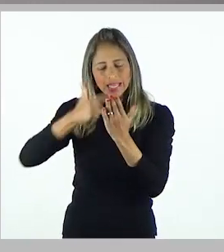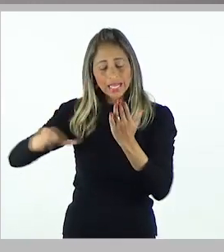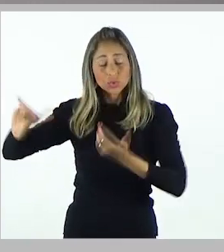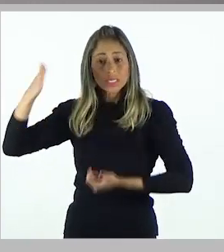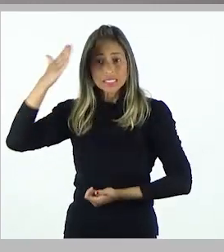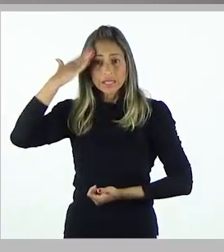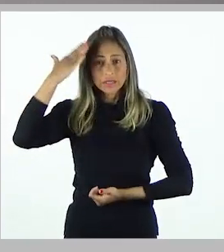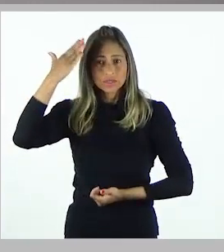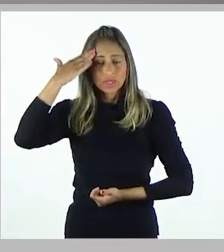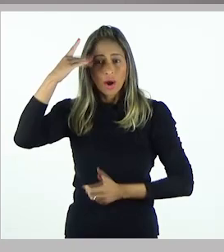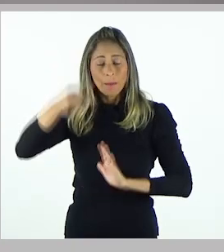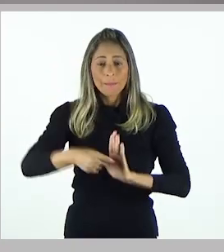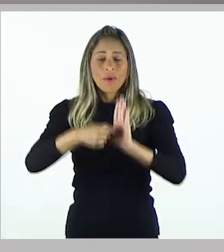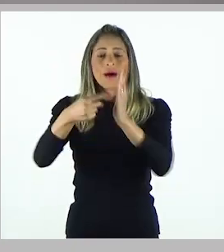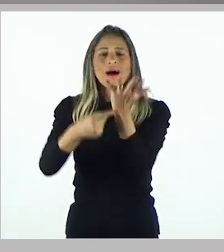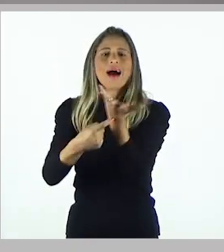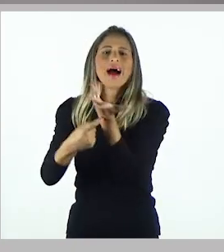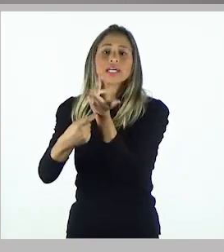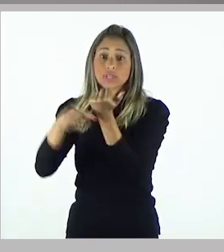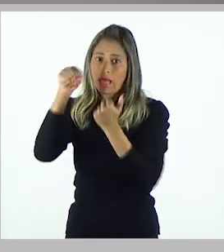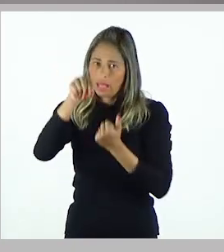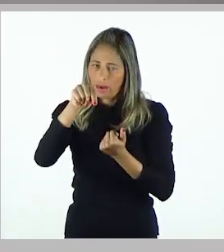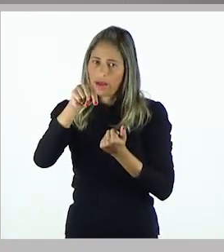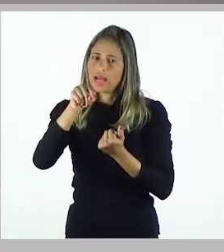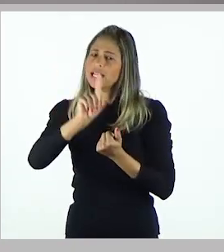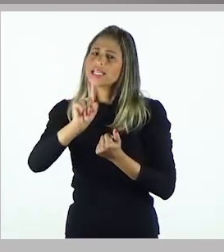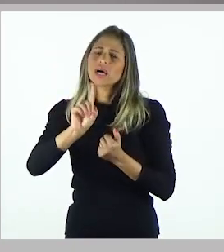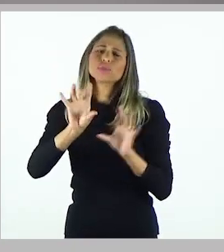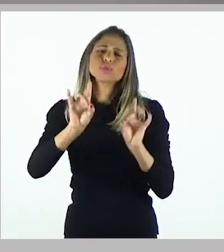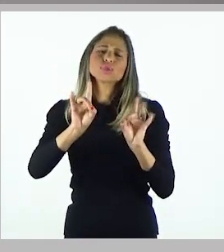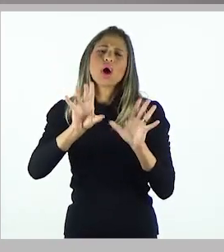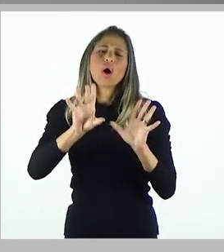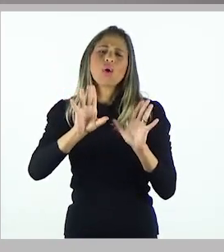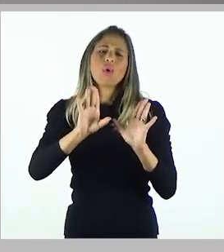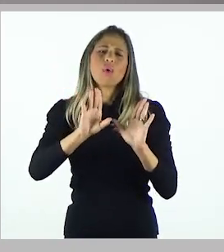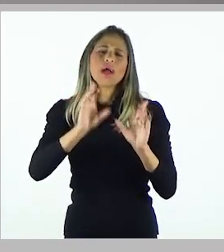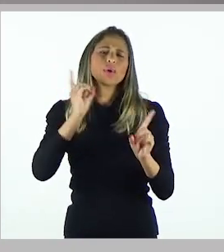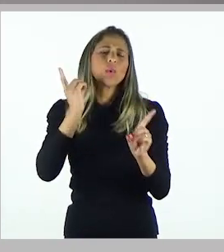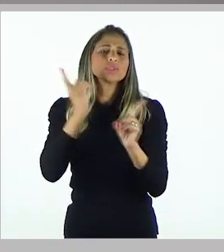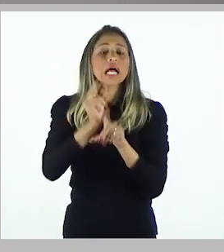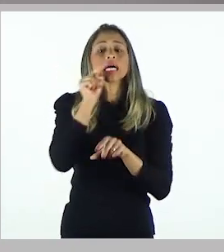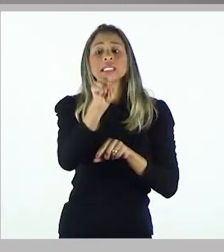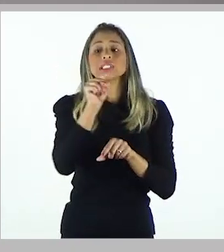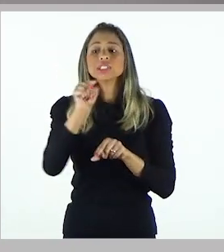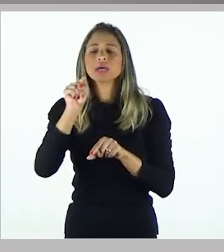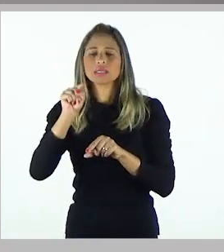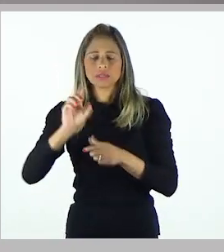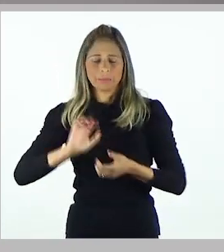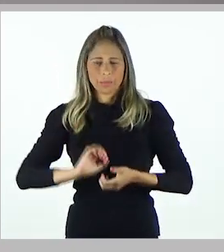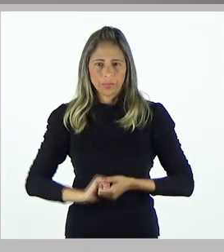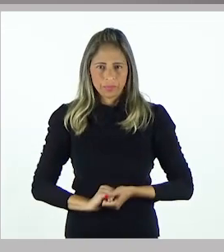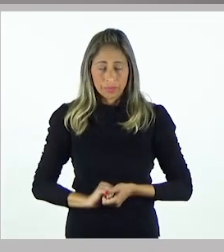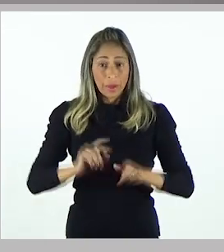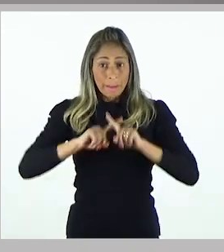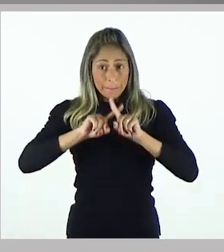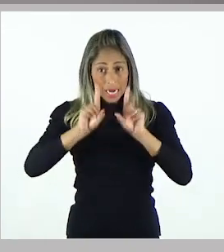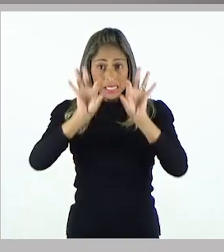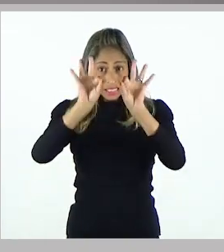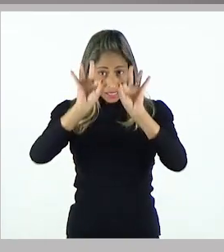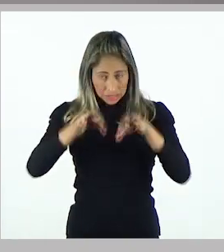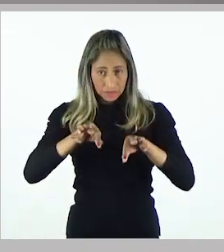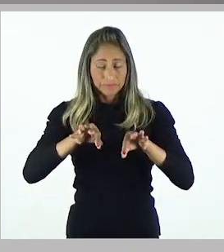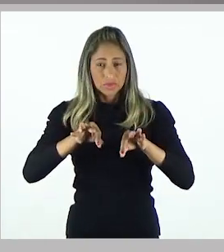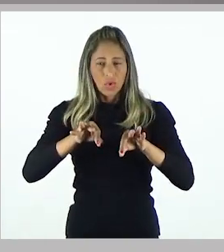seja compreendida como expressão de arte que ela é, e não como um manual para encontrar indicações objetivas, mas